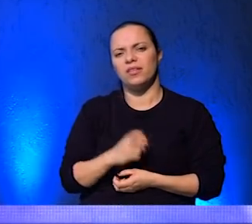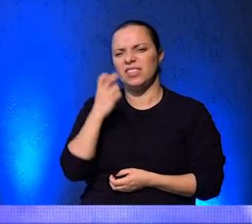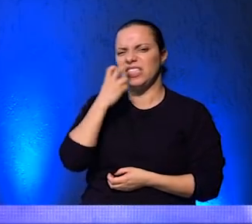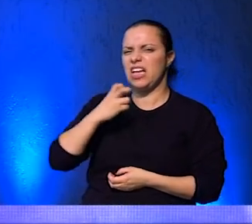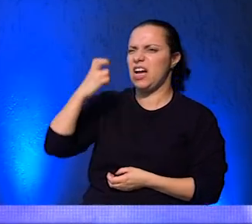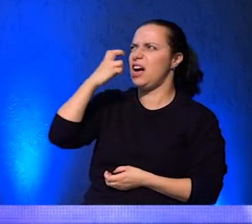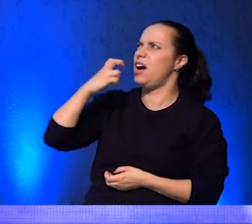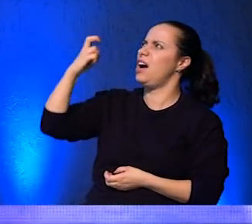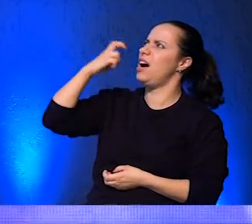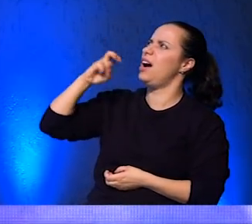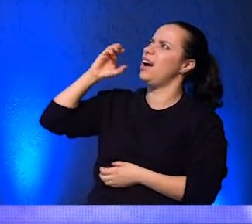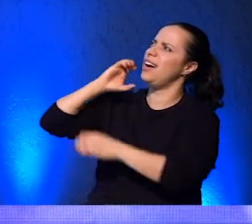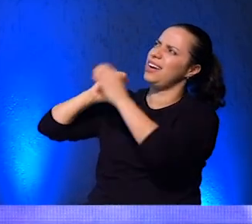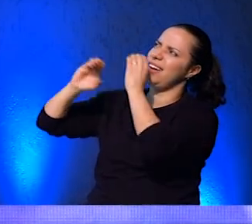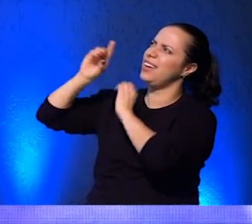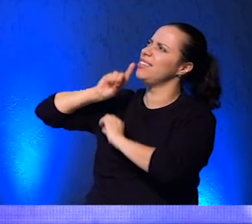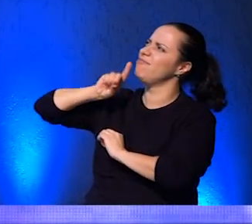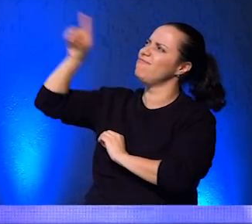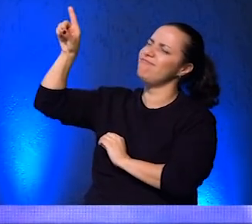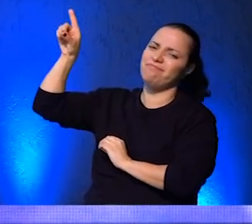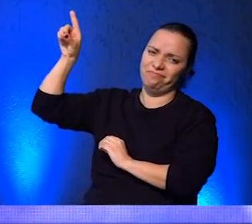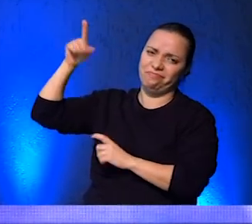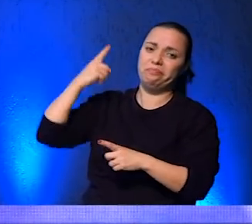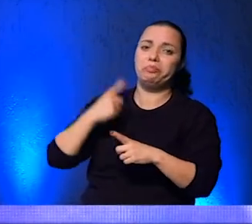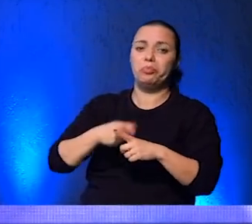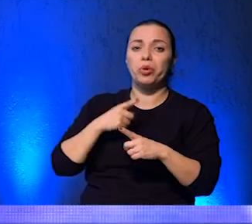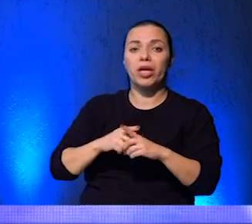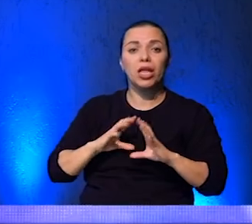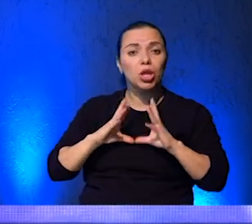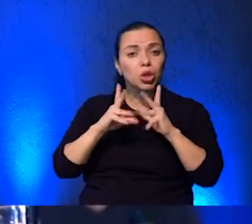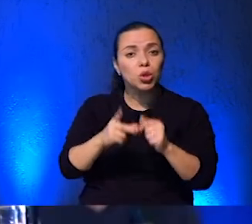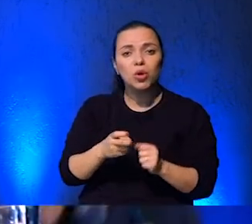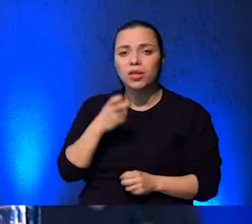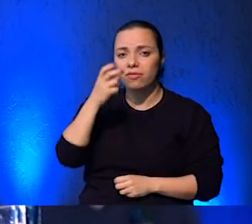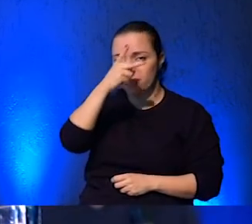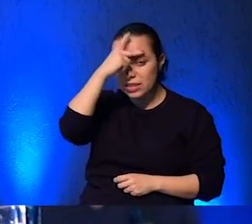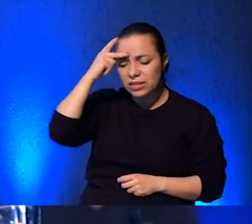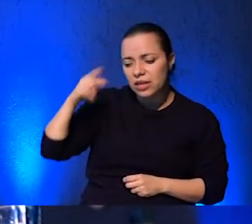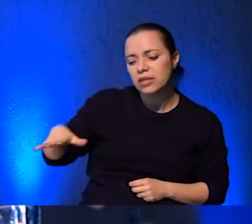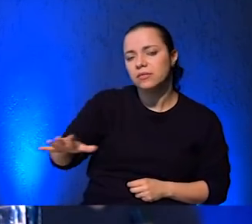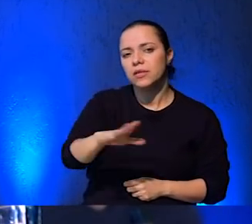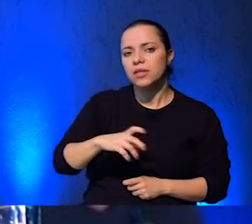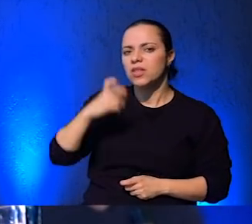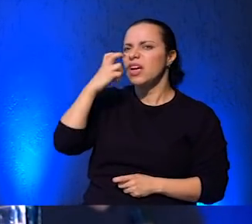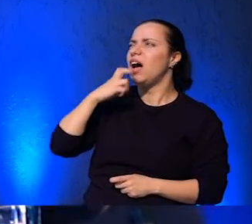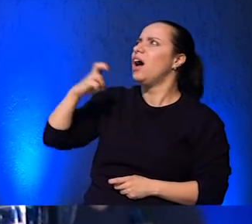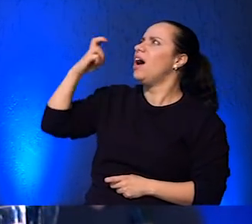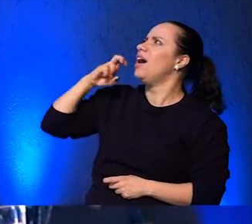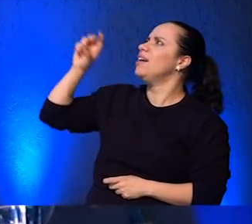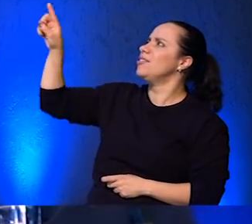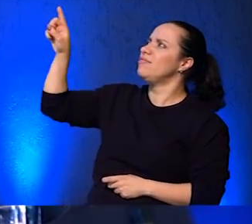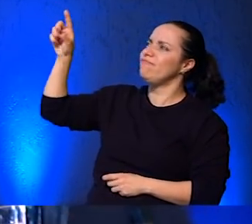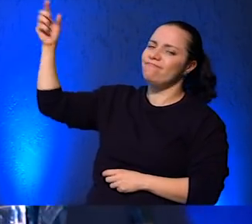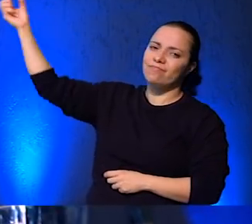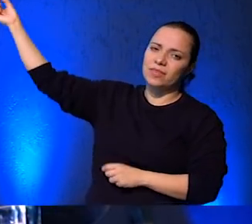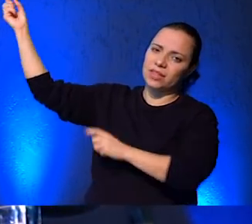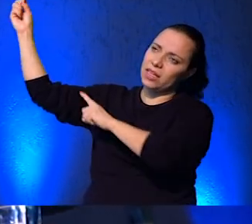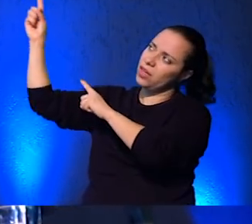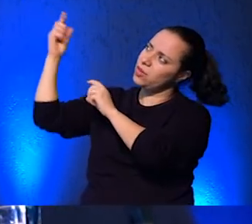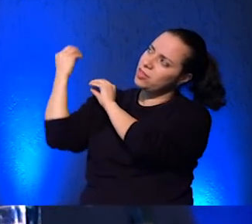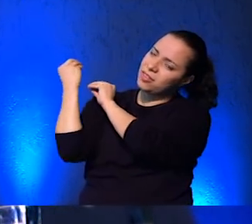que o povo clamava deus enviavam libertador toda vez que o povo clamava